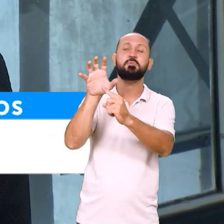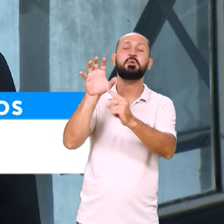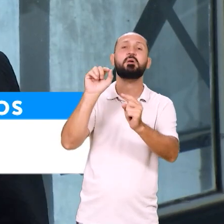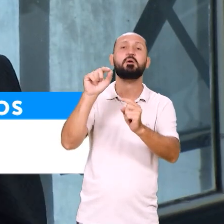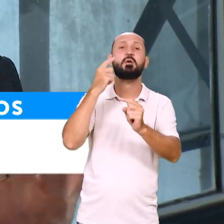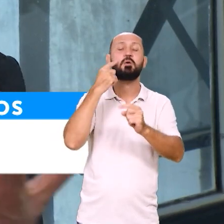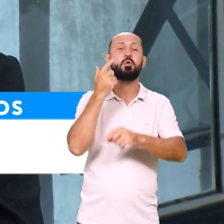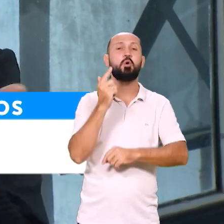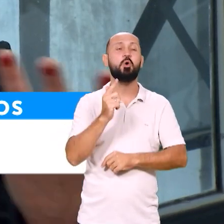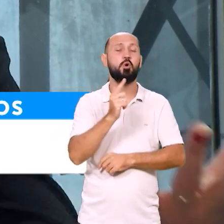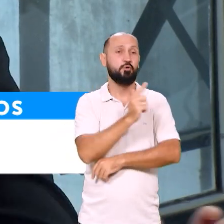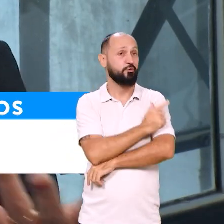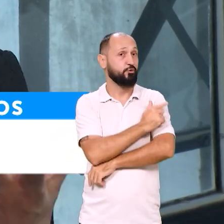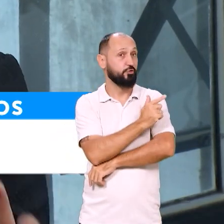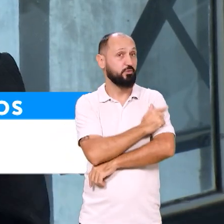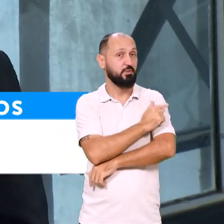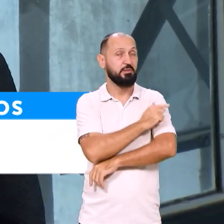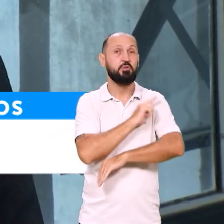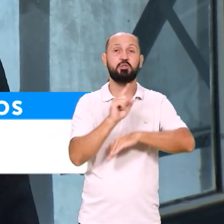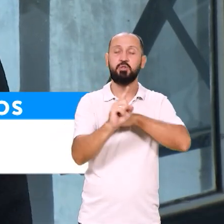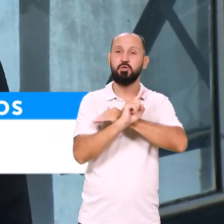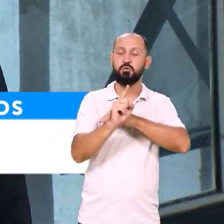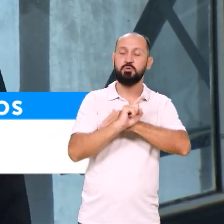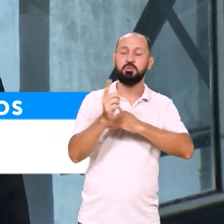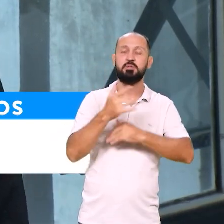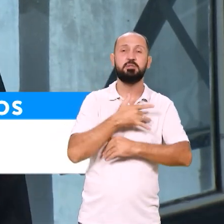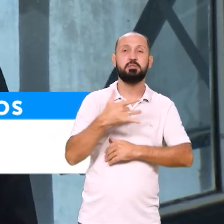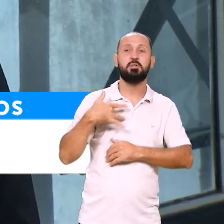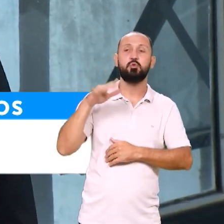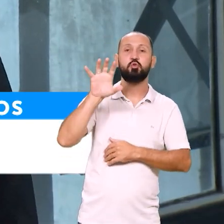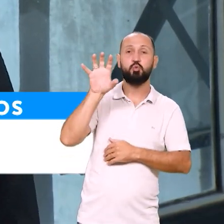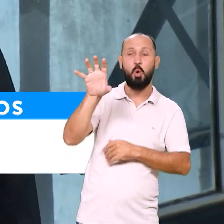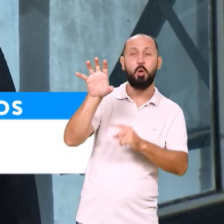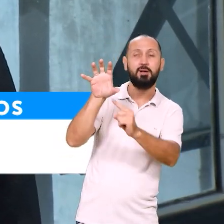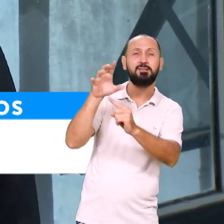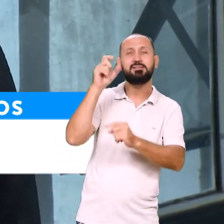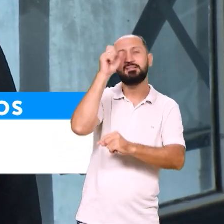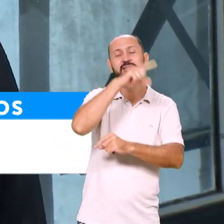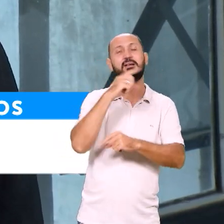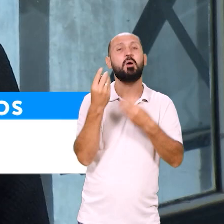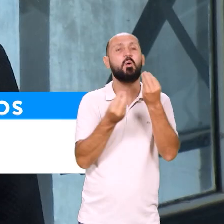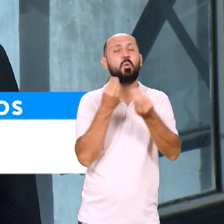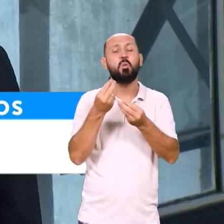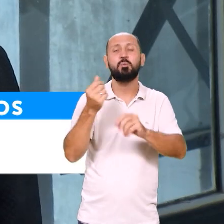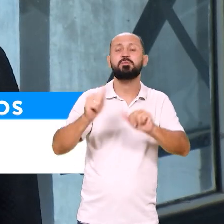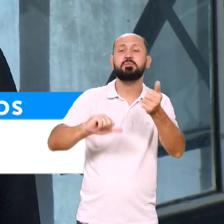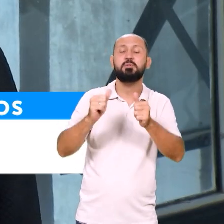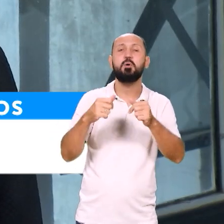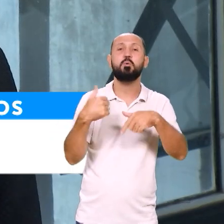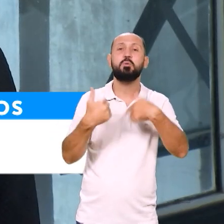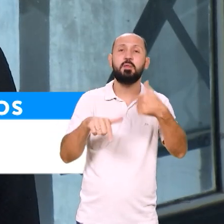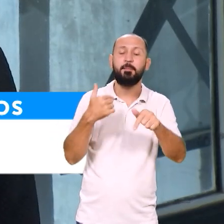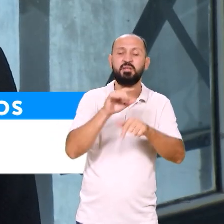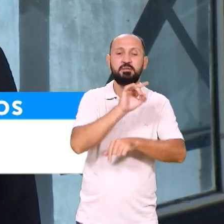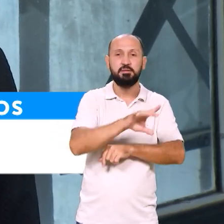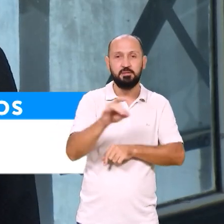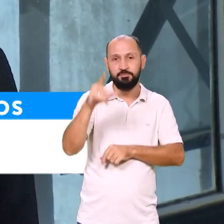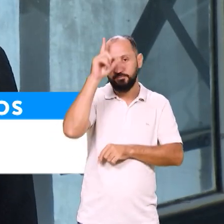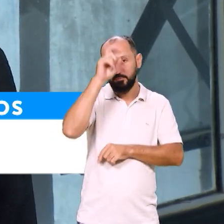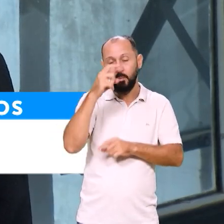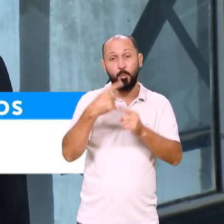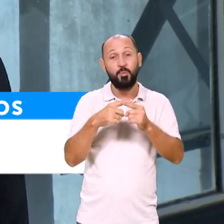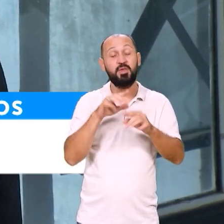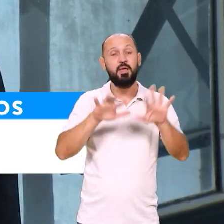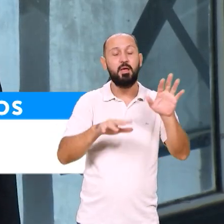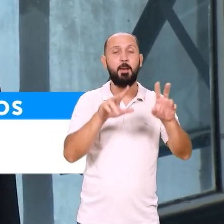em que exatamente o gestor do sistema de saúde local tinha dificuldade de avaliar o desempenho dos